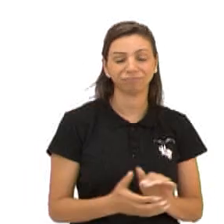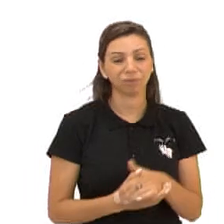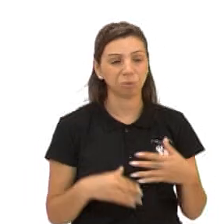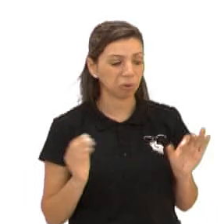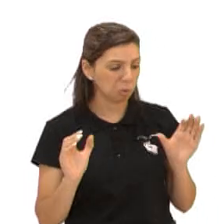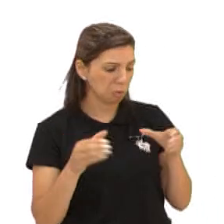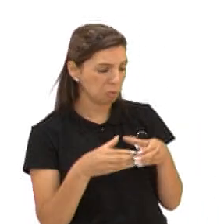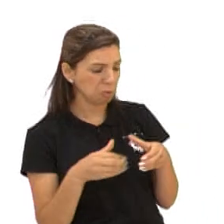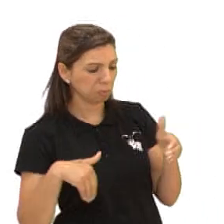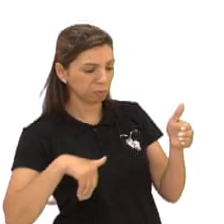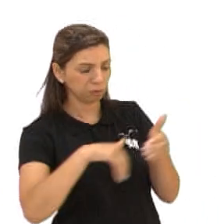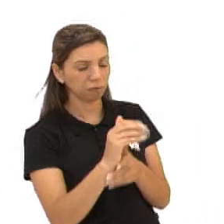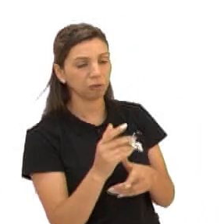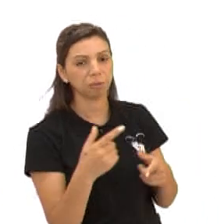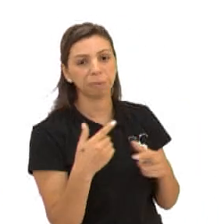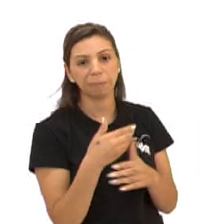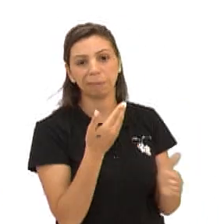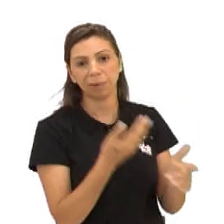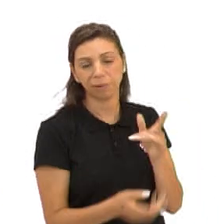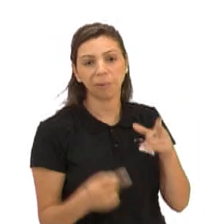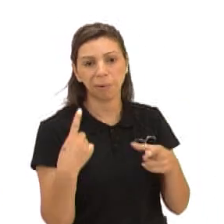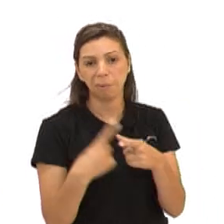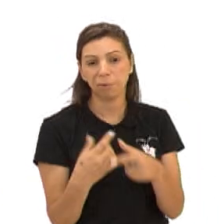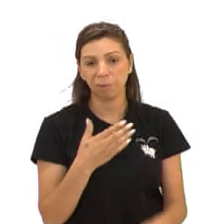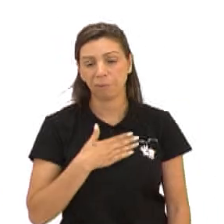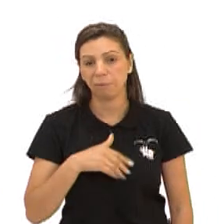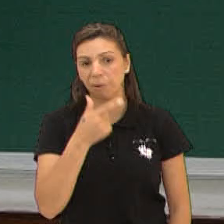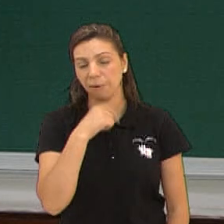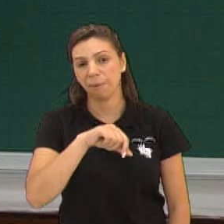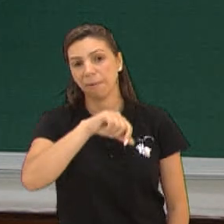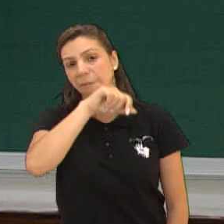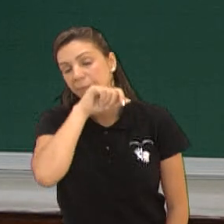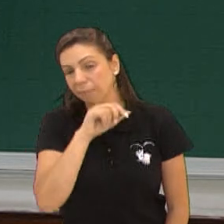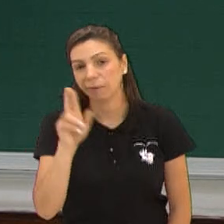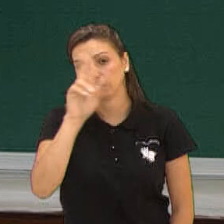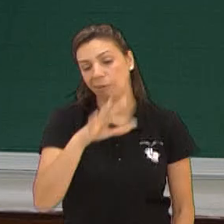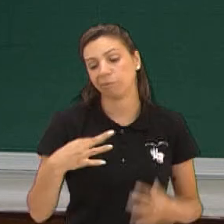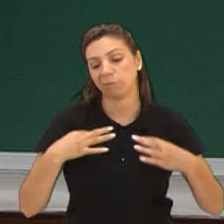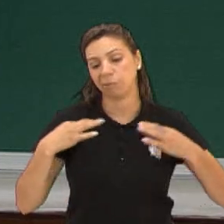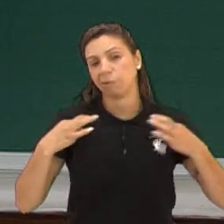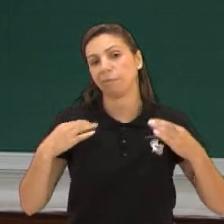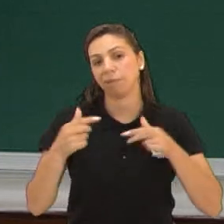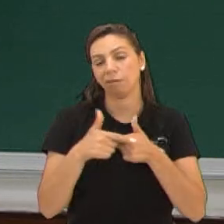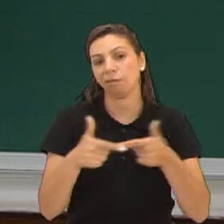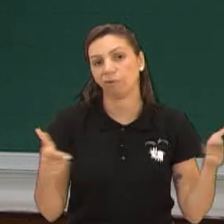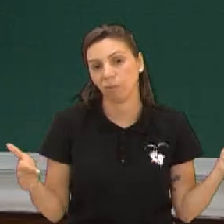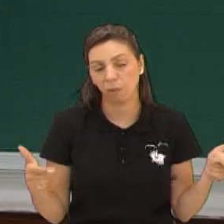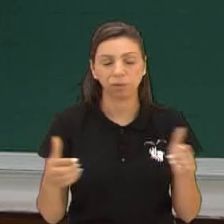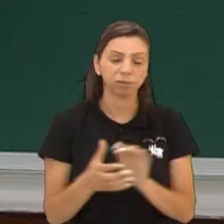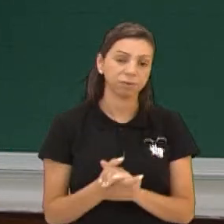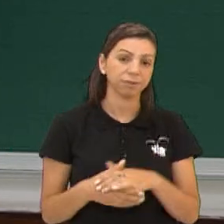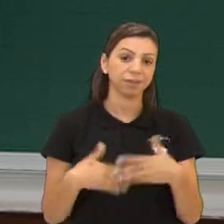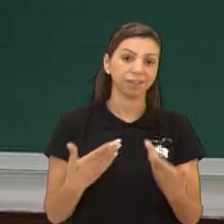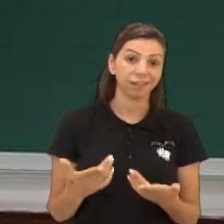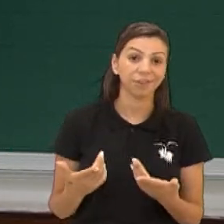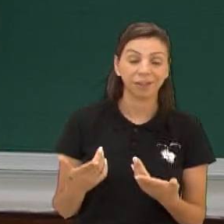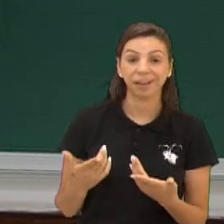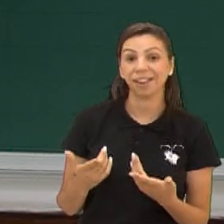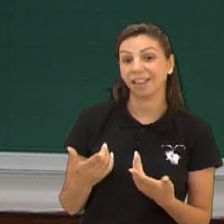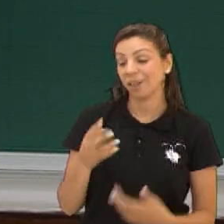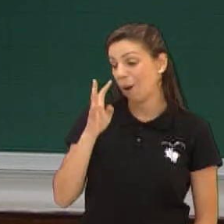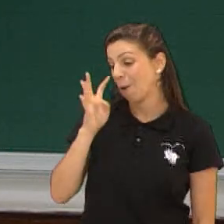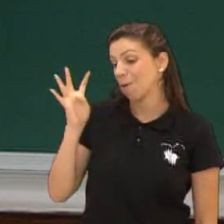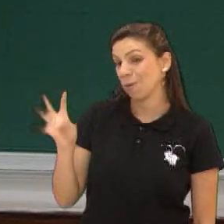time perdeu pois meu pai não usou a camisa da sorte é como um acusar o Mick Jagger de ser pé-frio Ok então Fiquem tranquilos